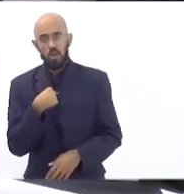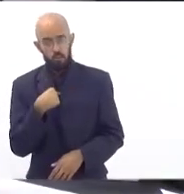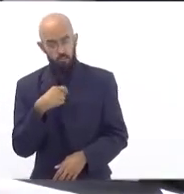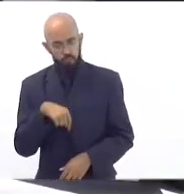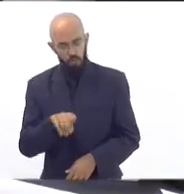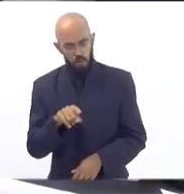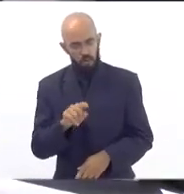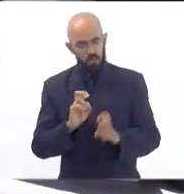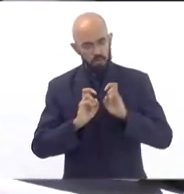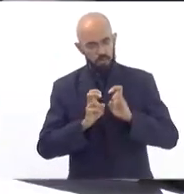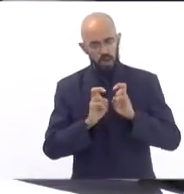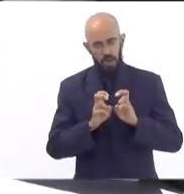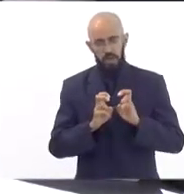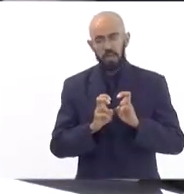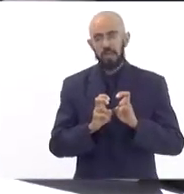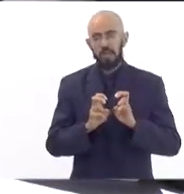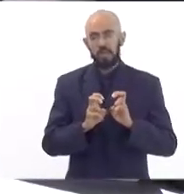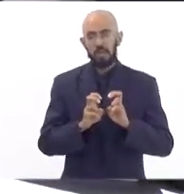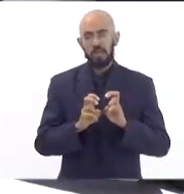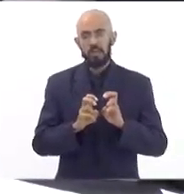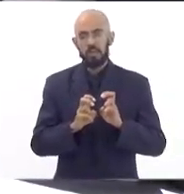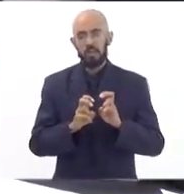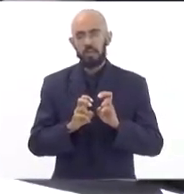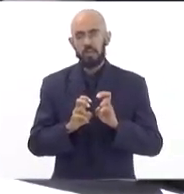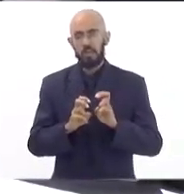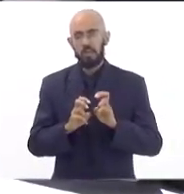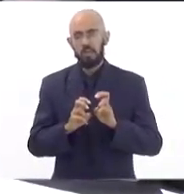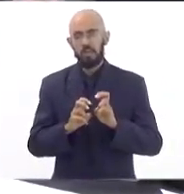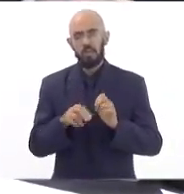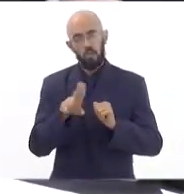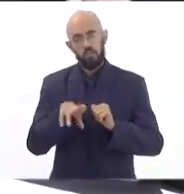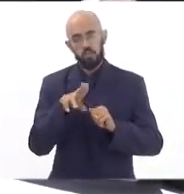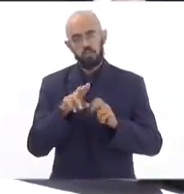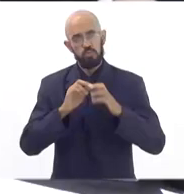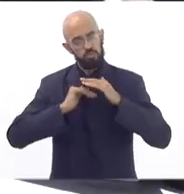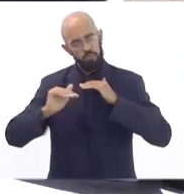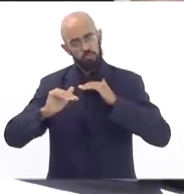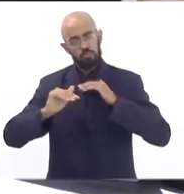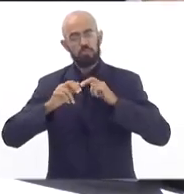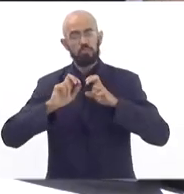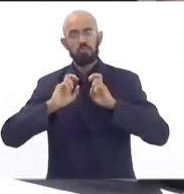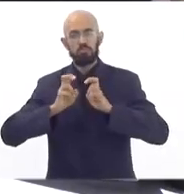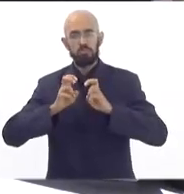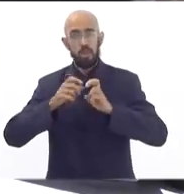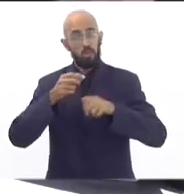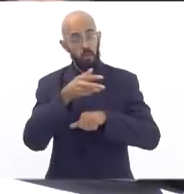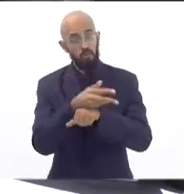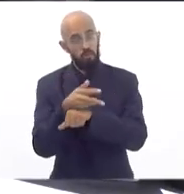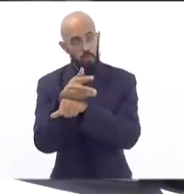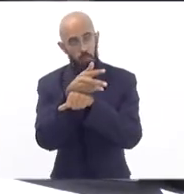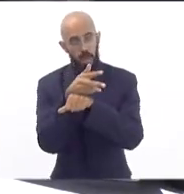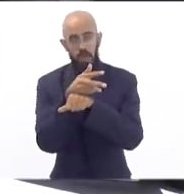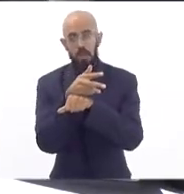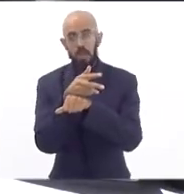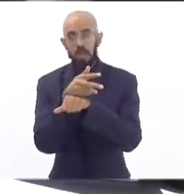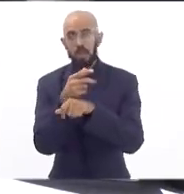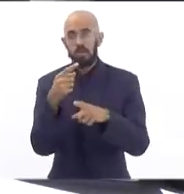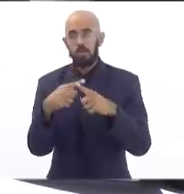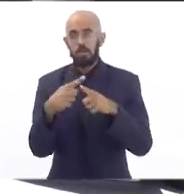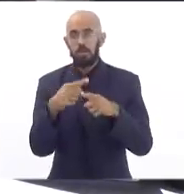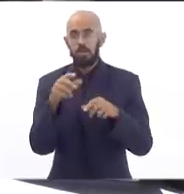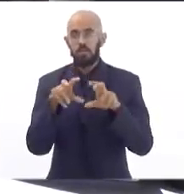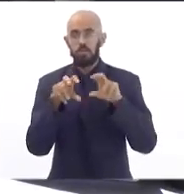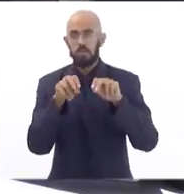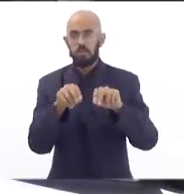tiver andando de trem para vir para assembleias acho que eu pego o trem pega o Victor eu vou falar em cada Estação eu vou chamar porque a última vez que eu fui tentar filmar sinal do